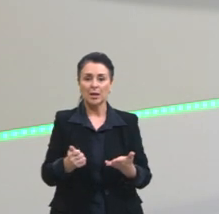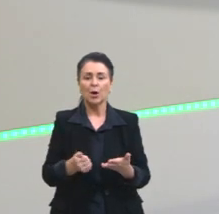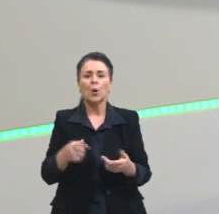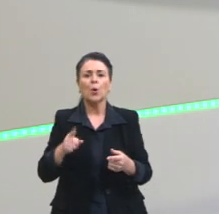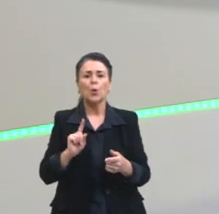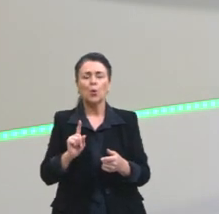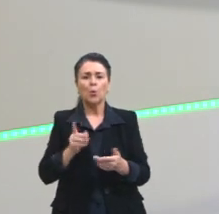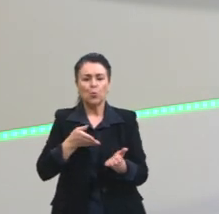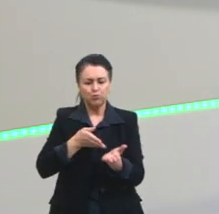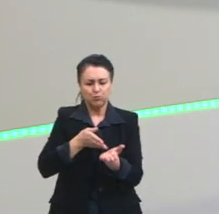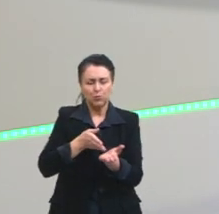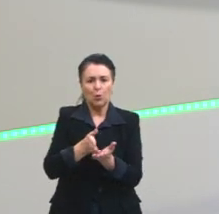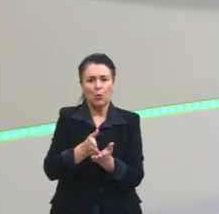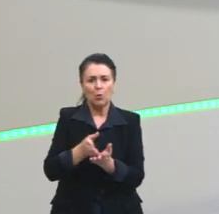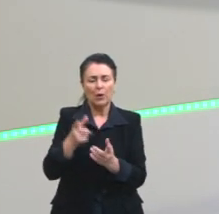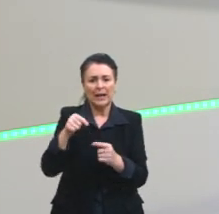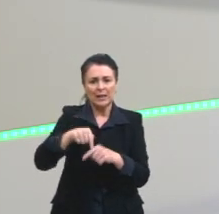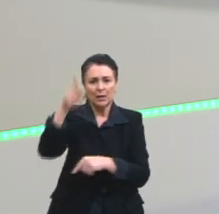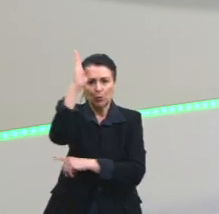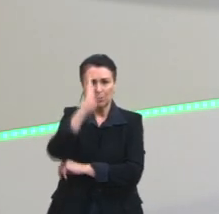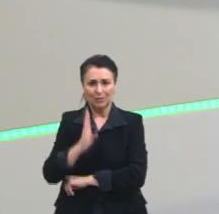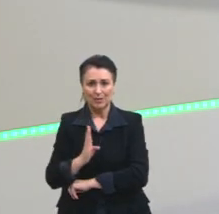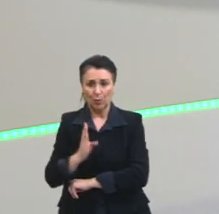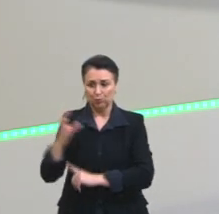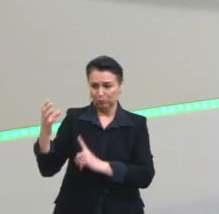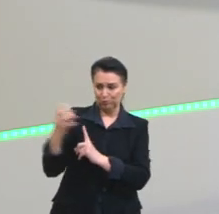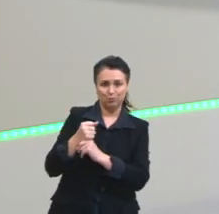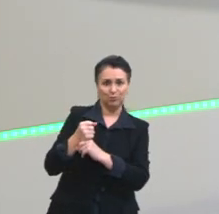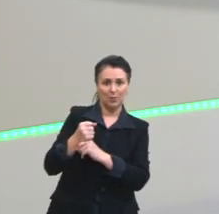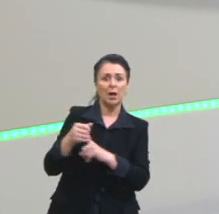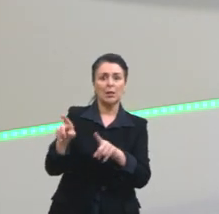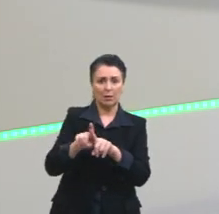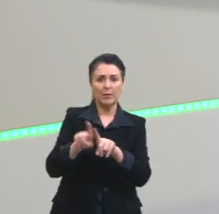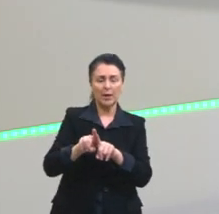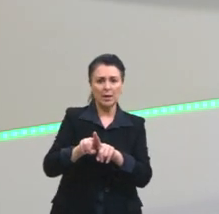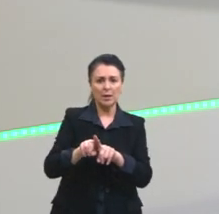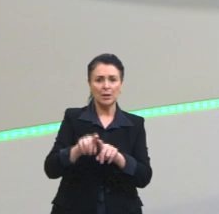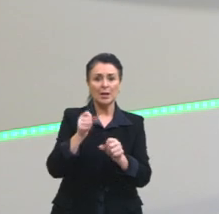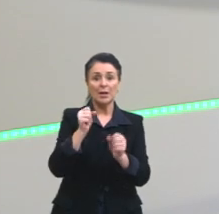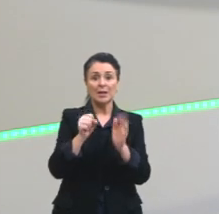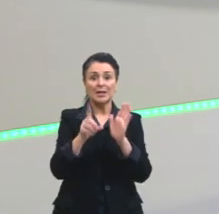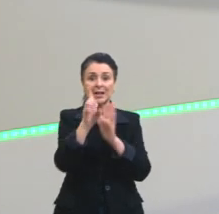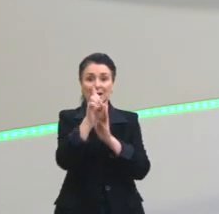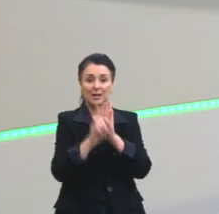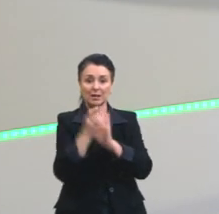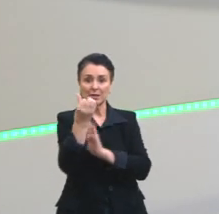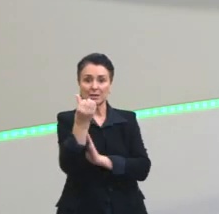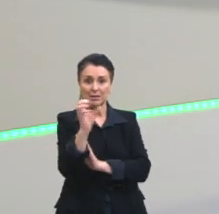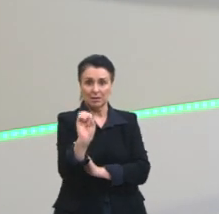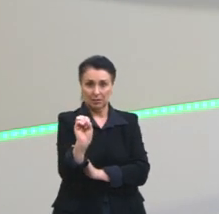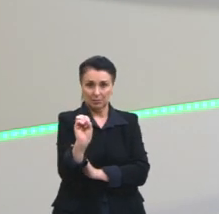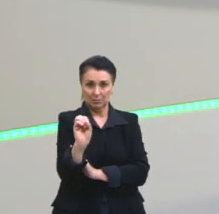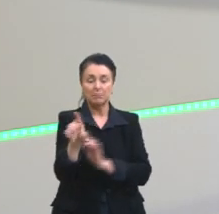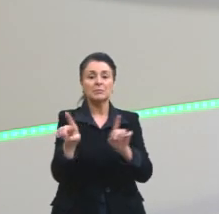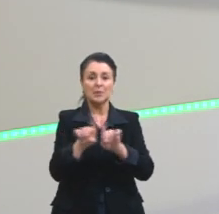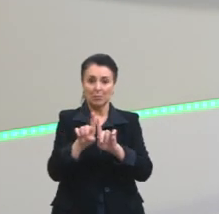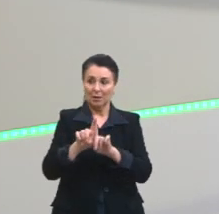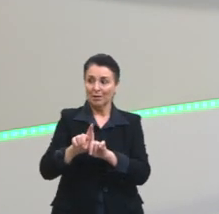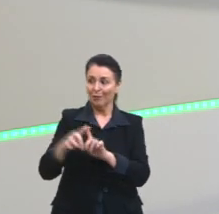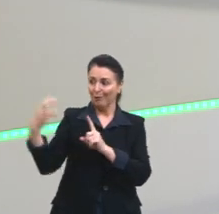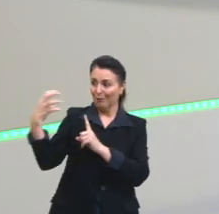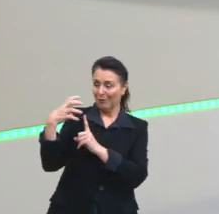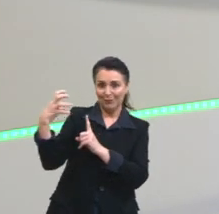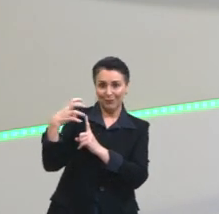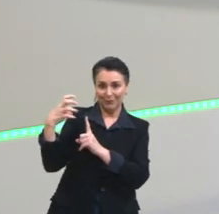64 alguns dizem que teve muita interferência americano e também foi uma certa interferir interferência imperialista né de querer manter um